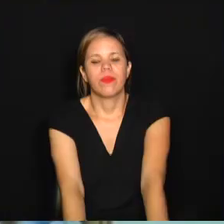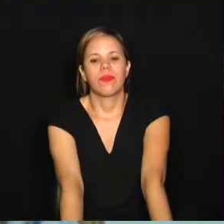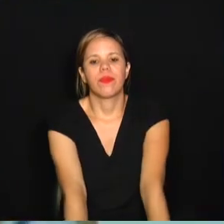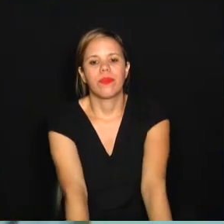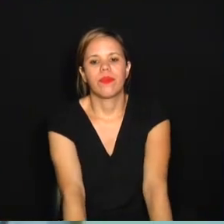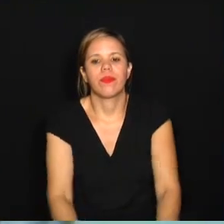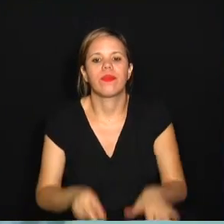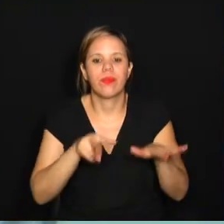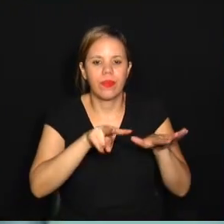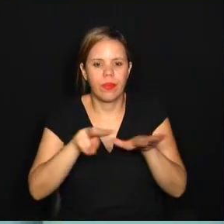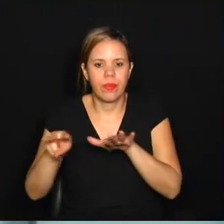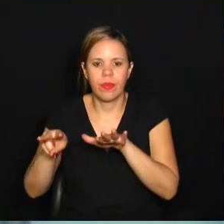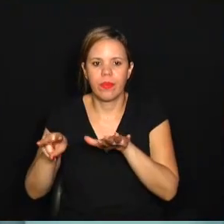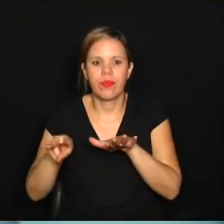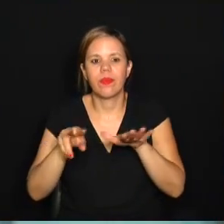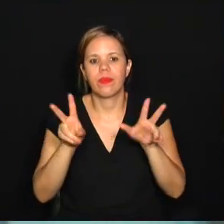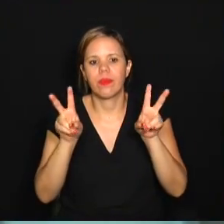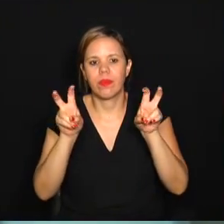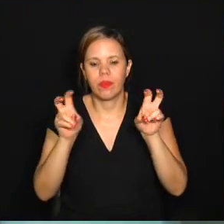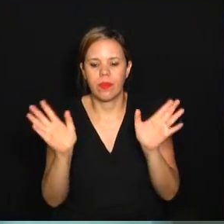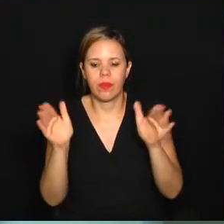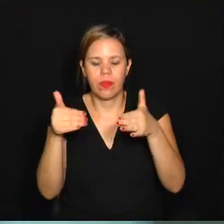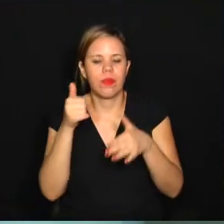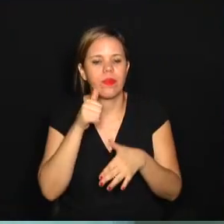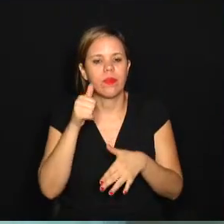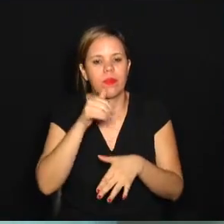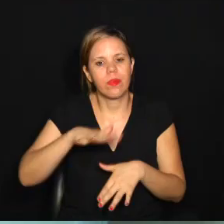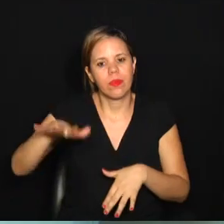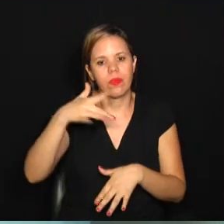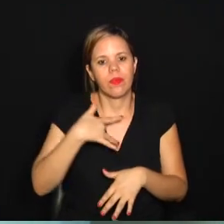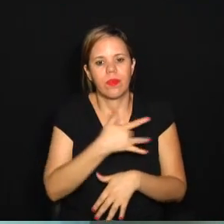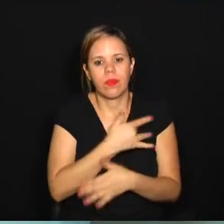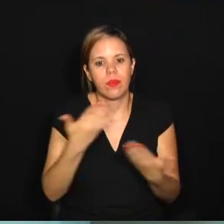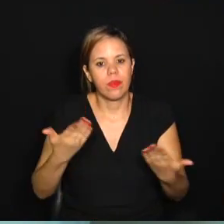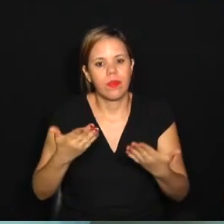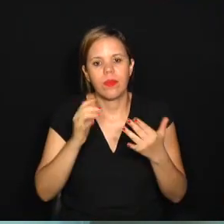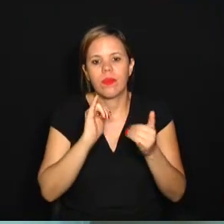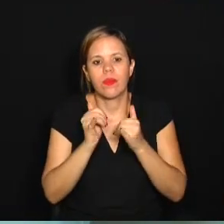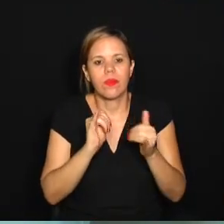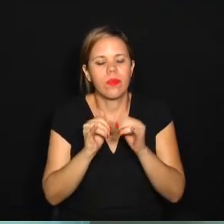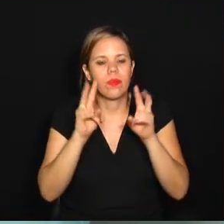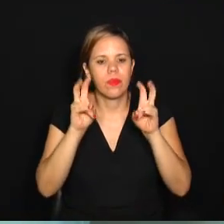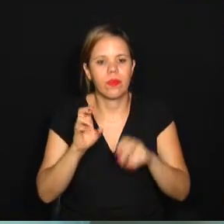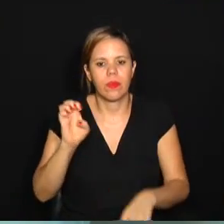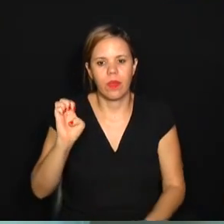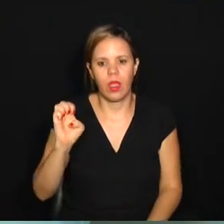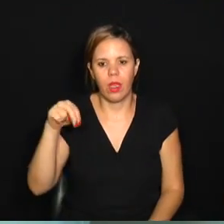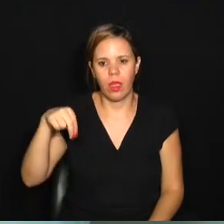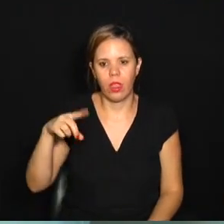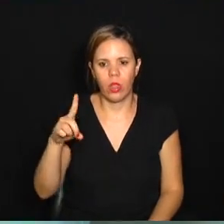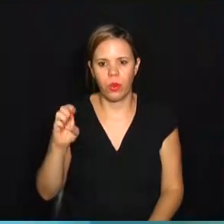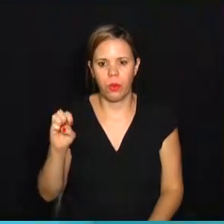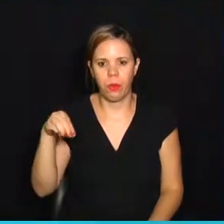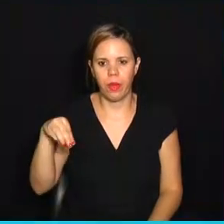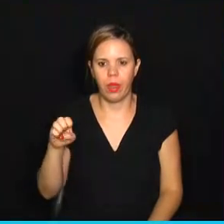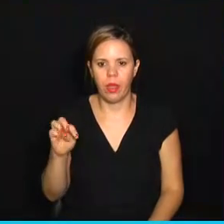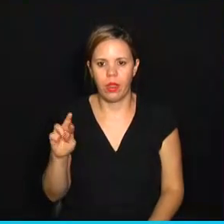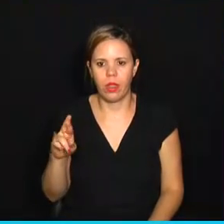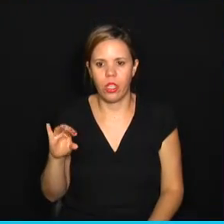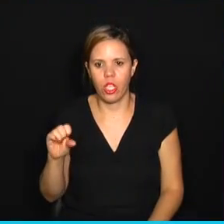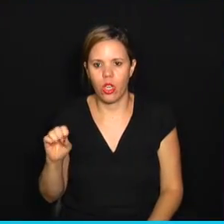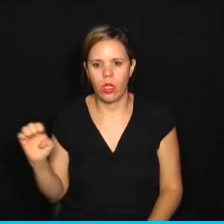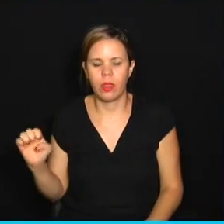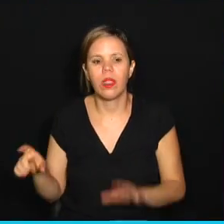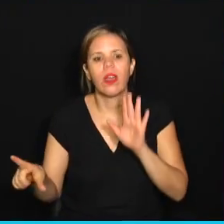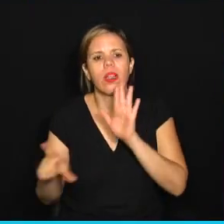Nesta semana dedicada à mulher, o Saúde Agora traz informações sobre endometriose. De acordo com a Lei nº